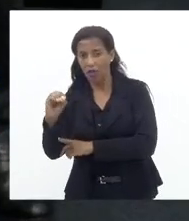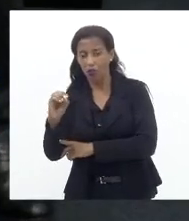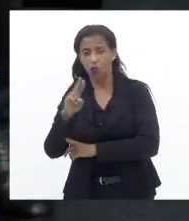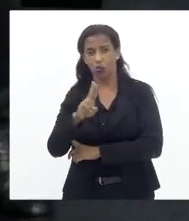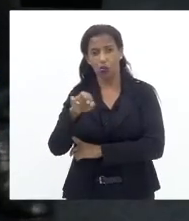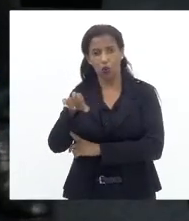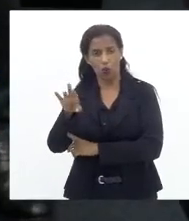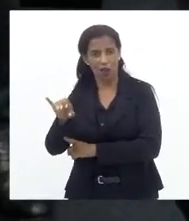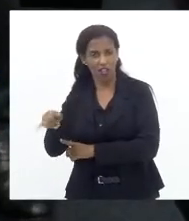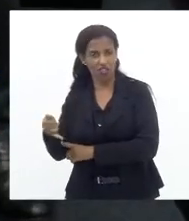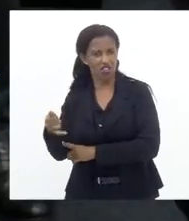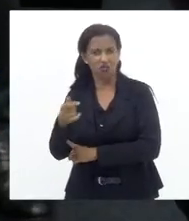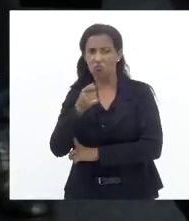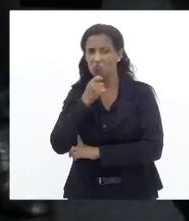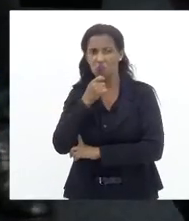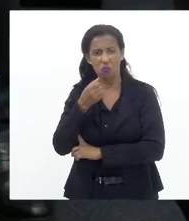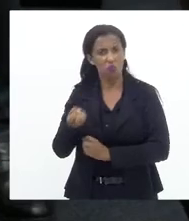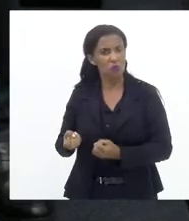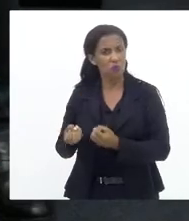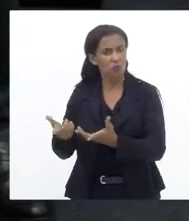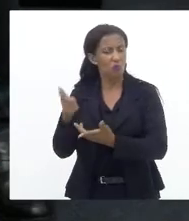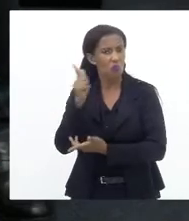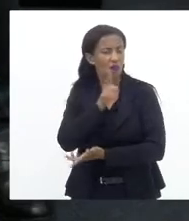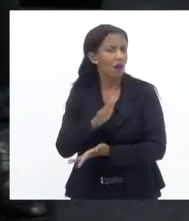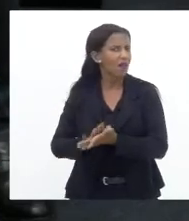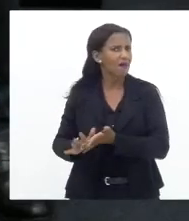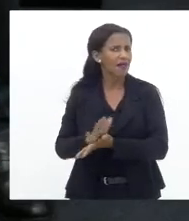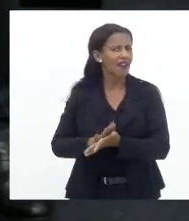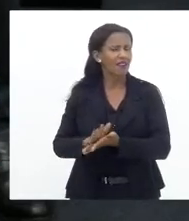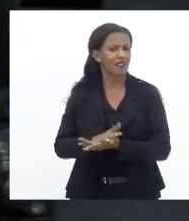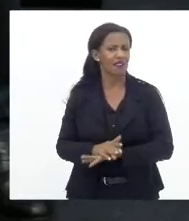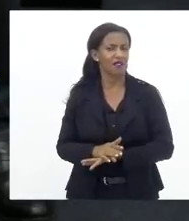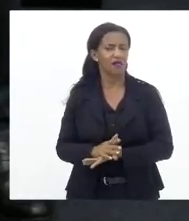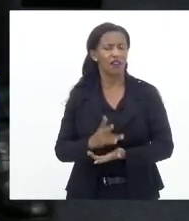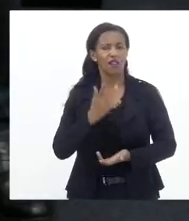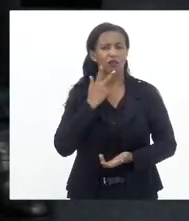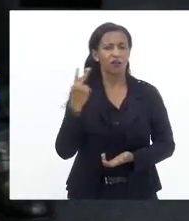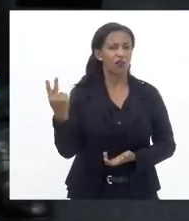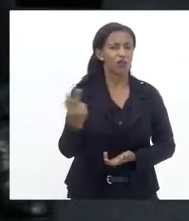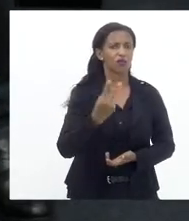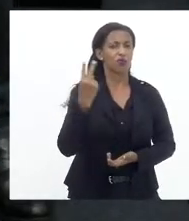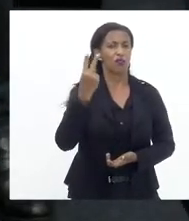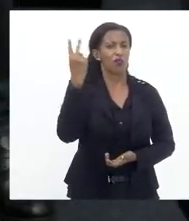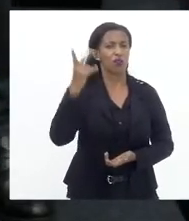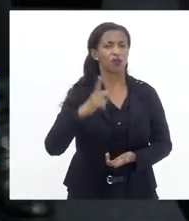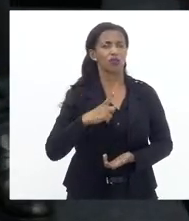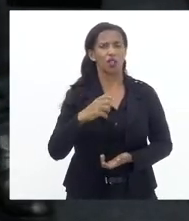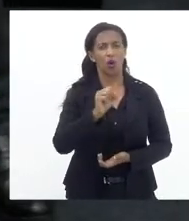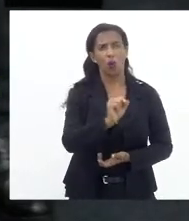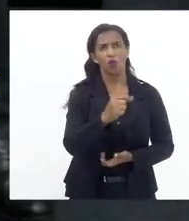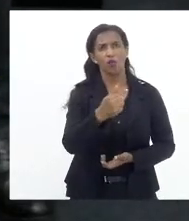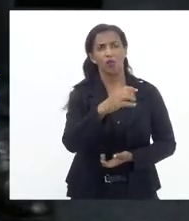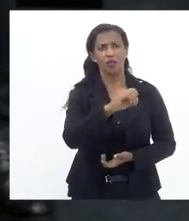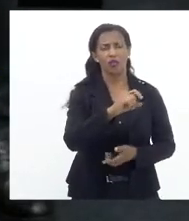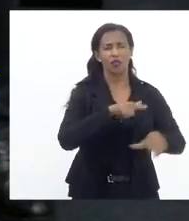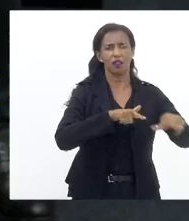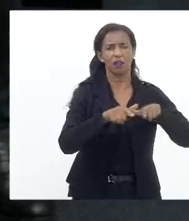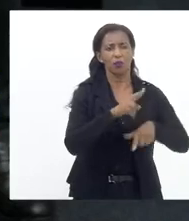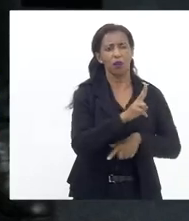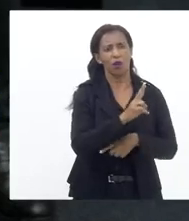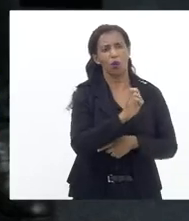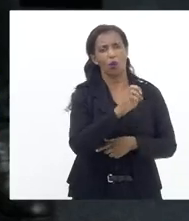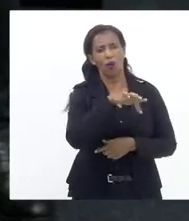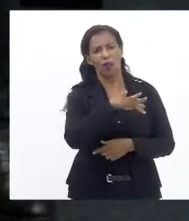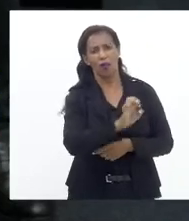né os benefícios eu tô falando de valores já que nós temos cerca de oitocentos e setenta servidores da UFF e